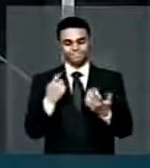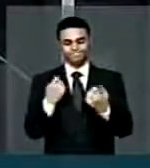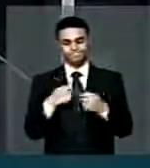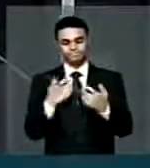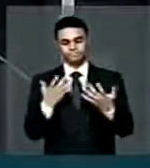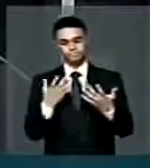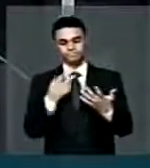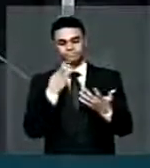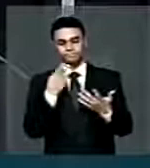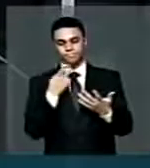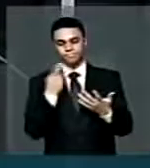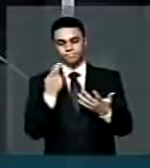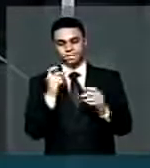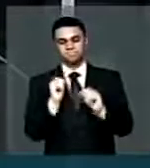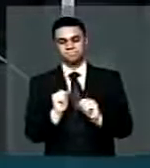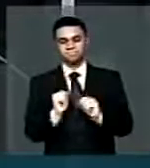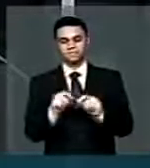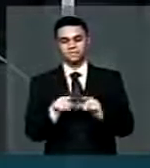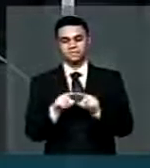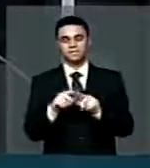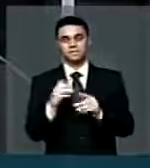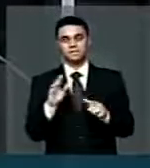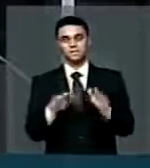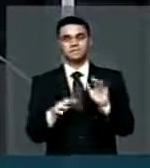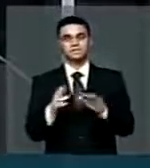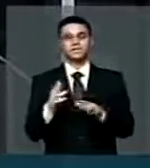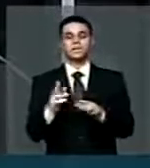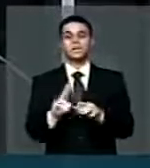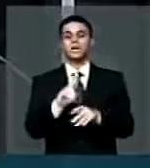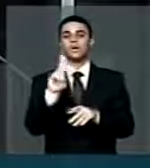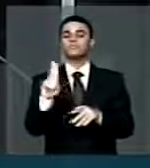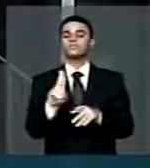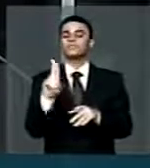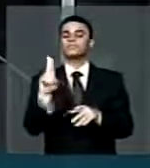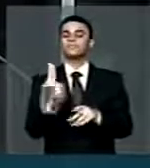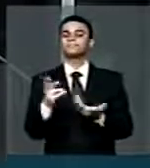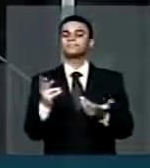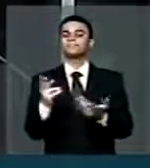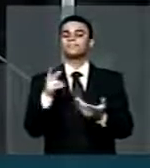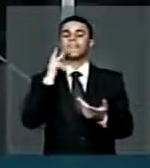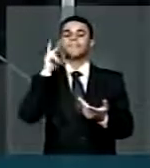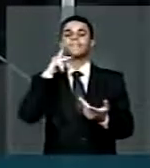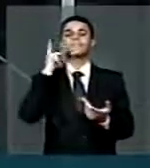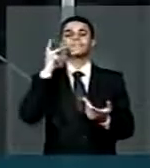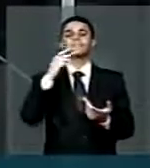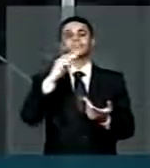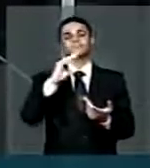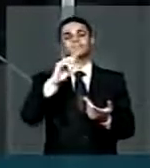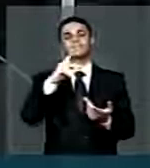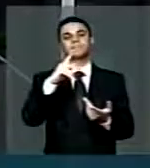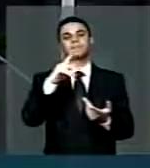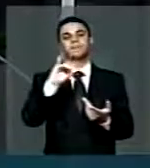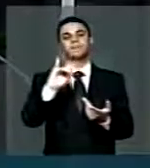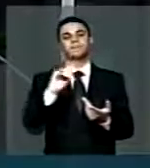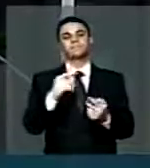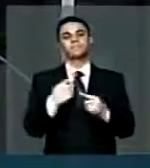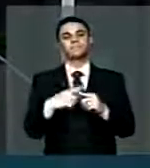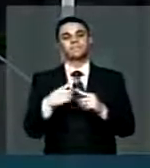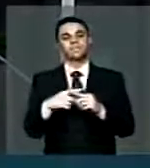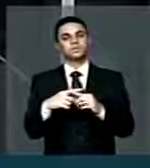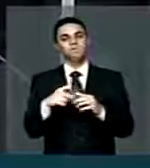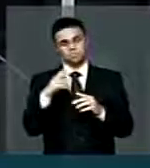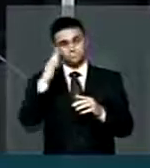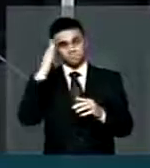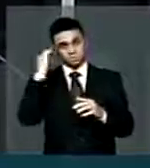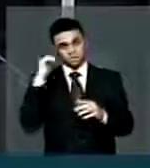o possível e provável uso político dessa CPI, onde seguramente haverá